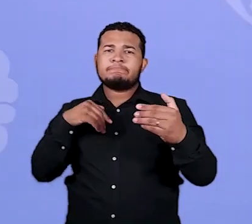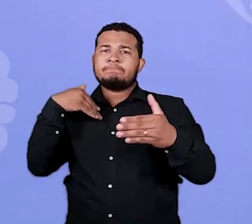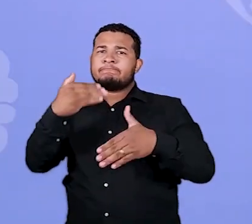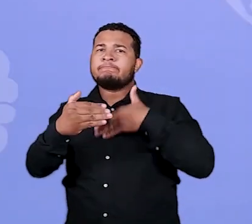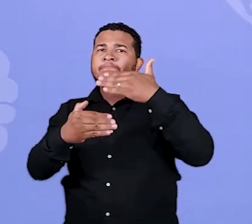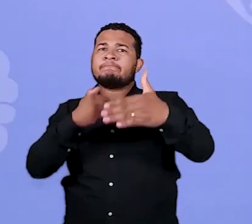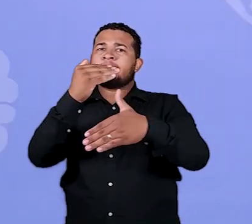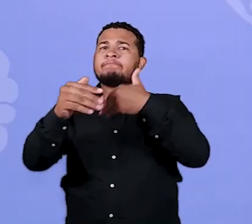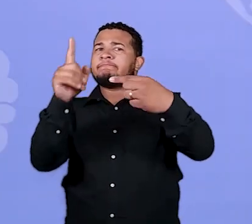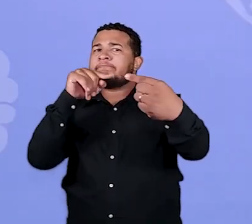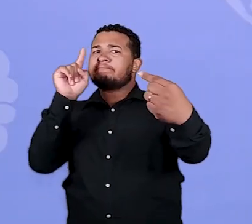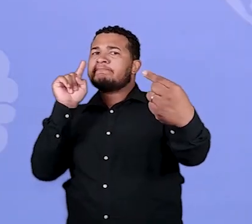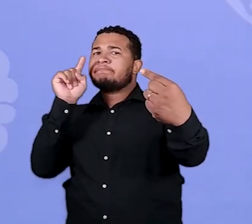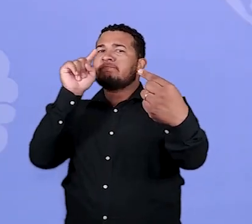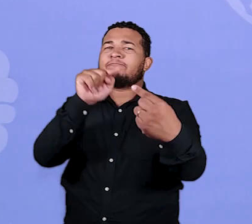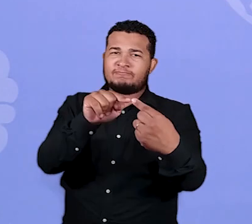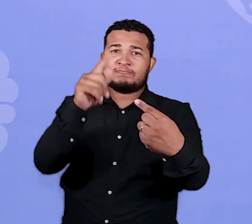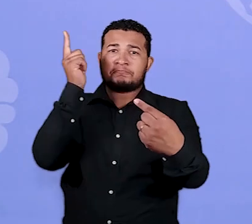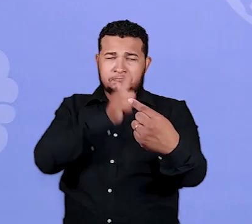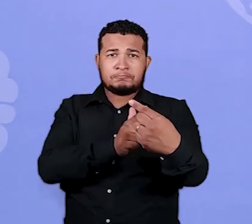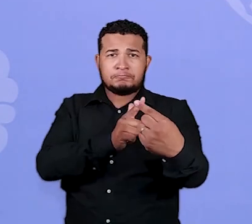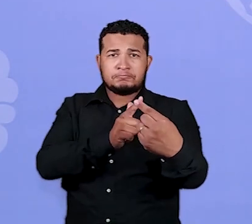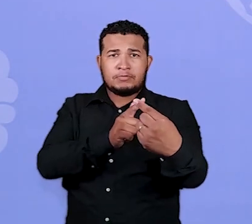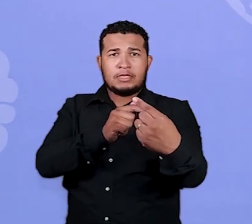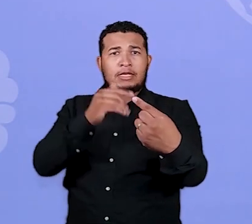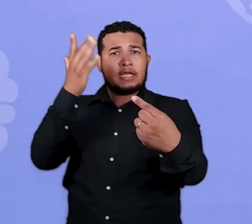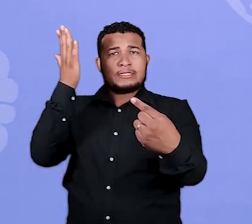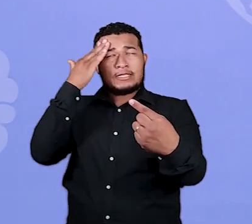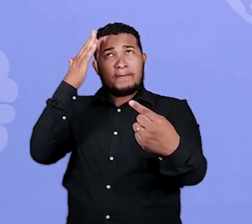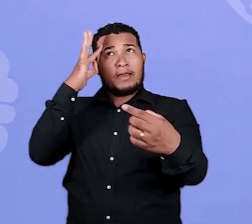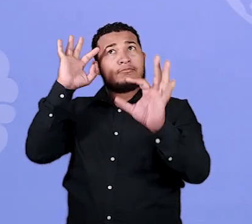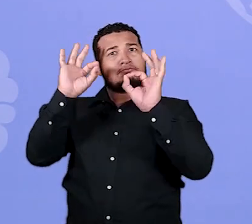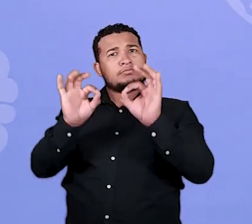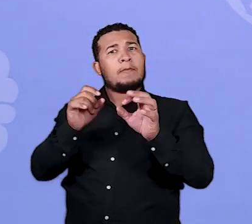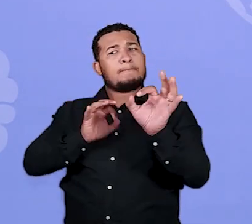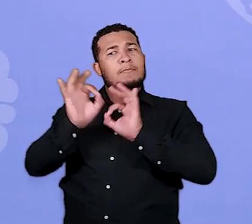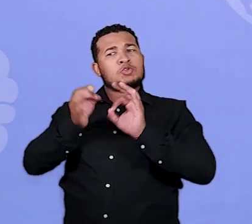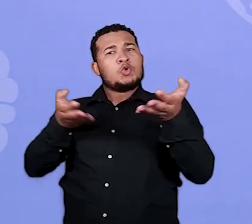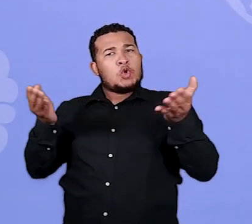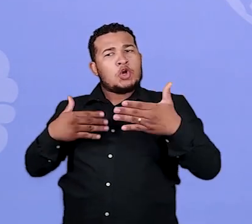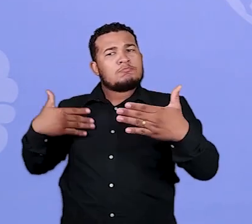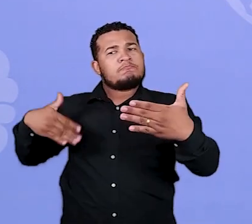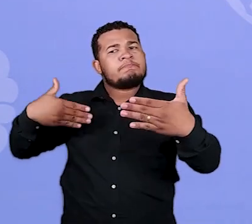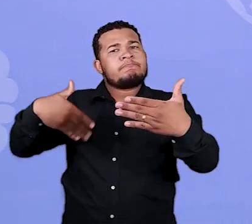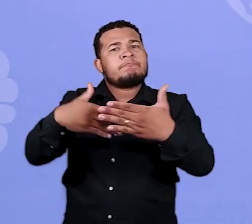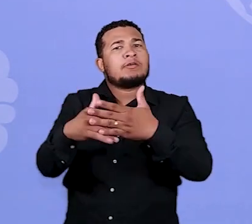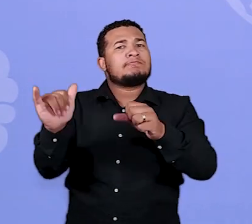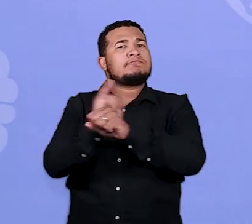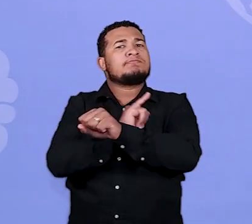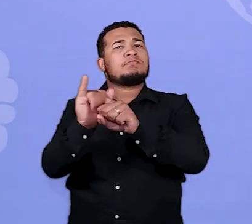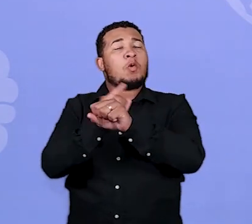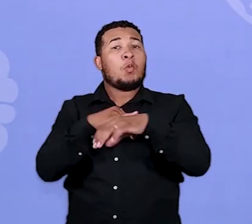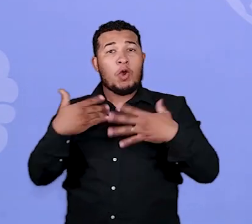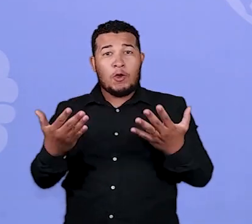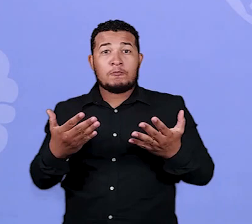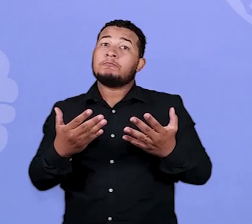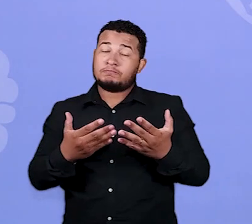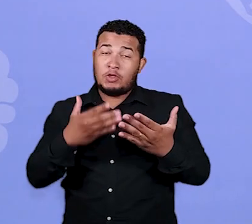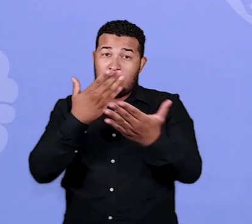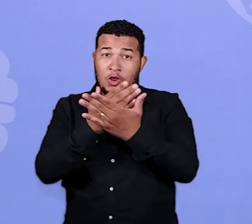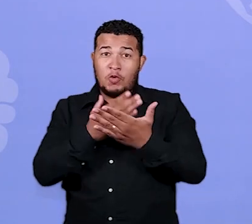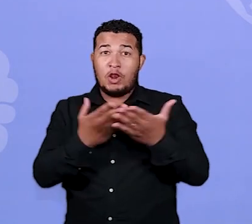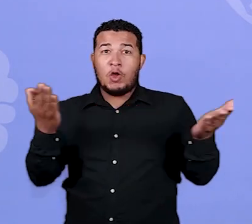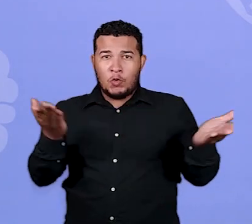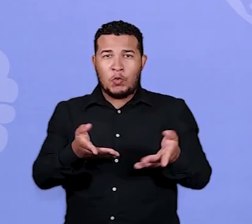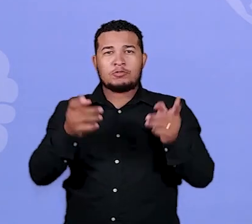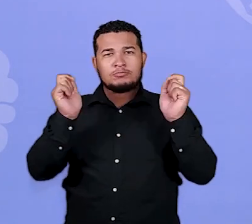que galgar para que você possa, lá na frente, ver o êxito em tudo que você planejou? Nesta aula de hoje